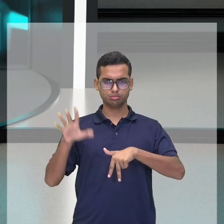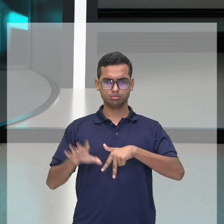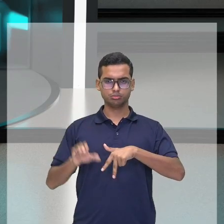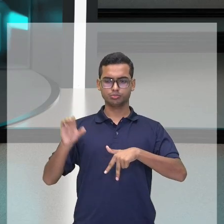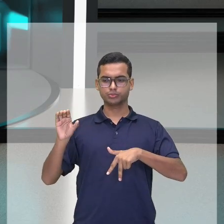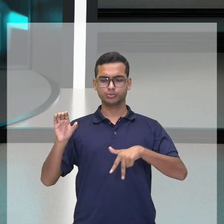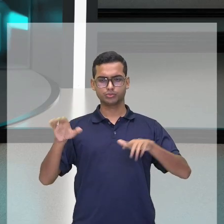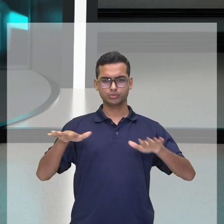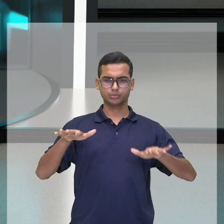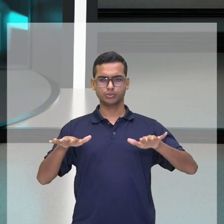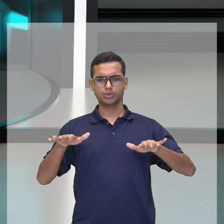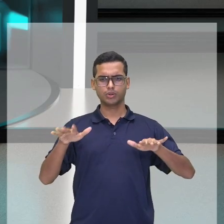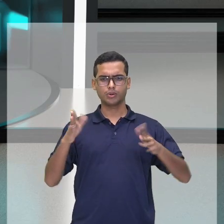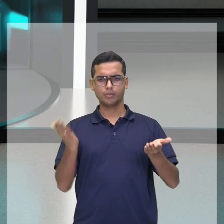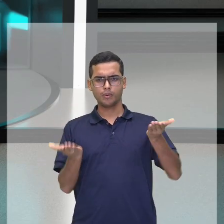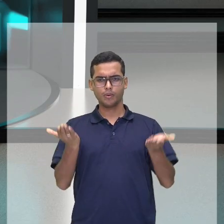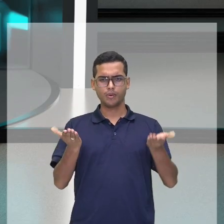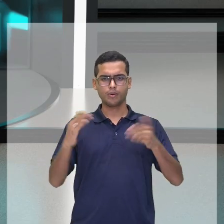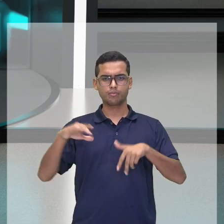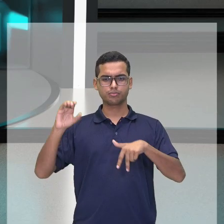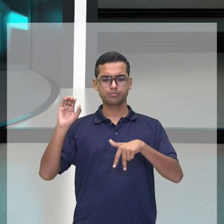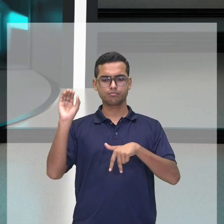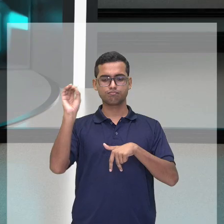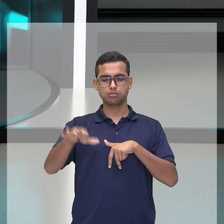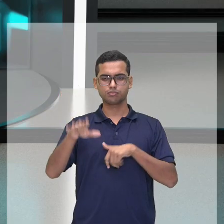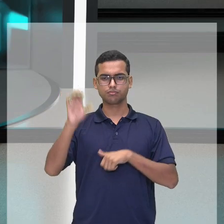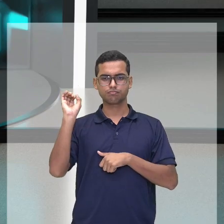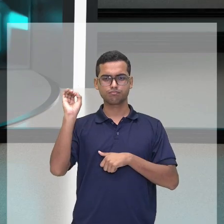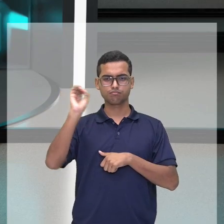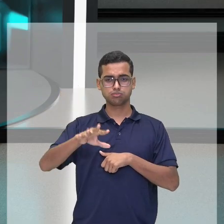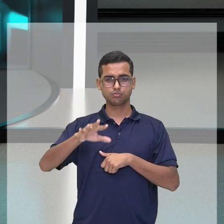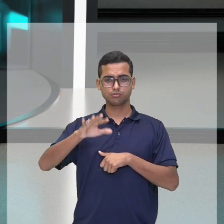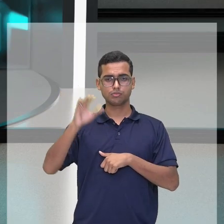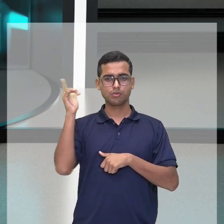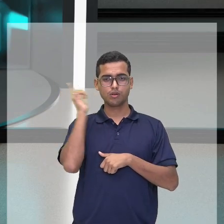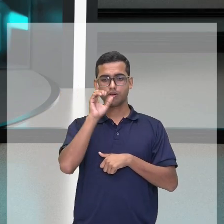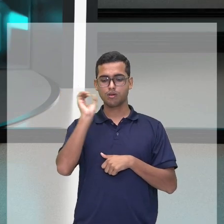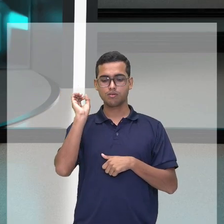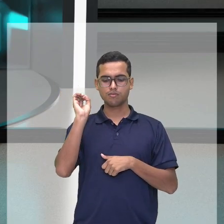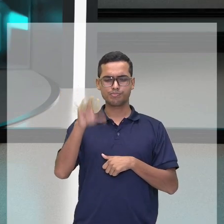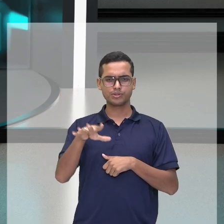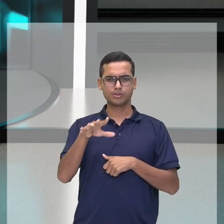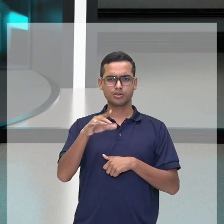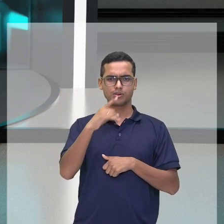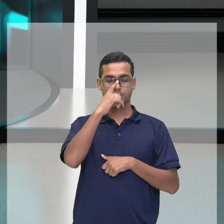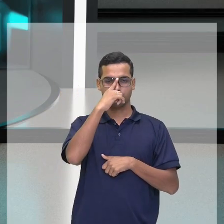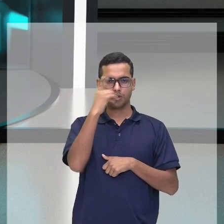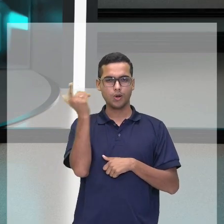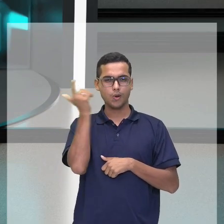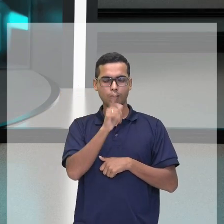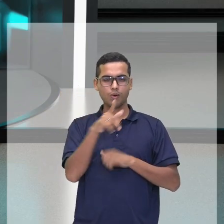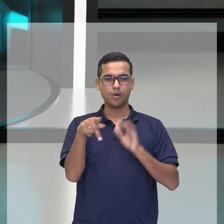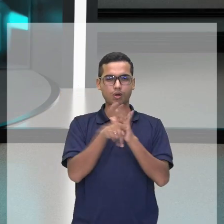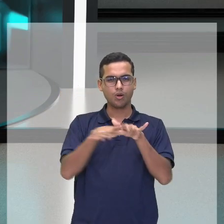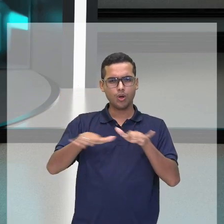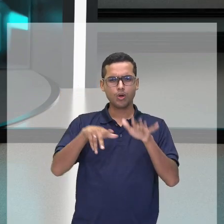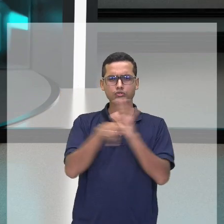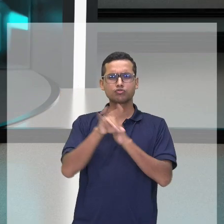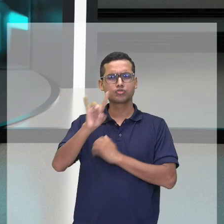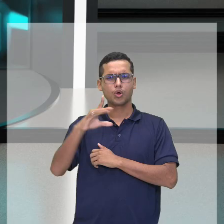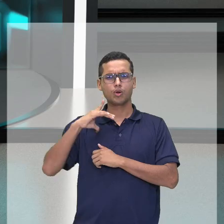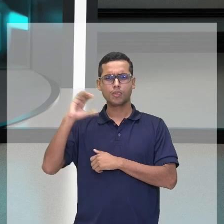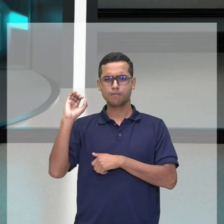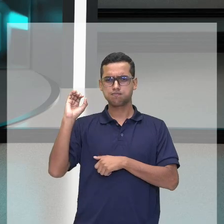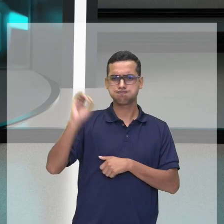se equilibrar, ele joga daqui mesmo para basicamente assim, né? Ele só faz um movimento praticamente assim.